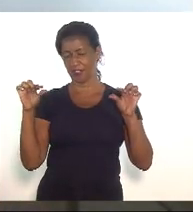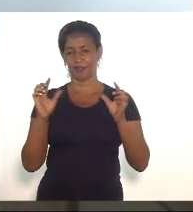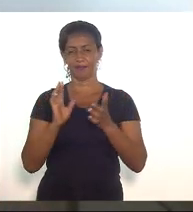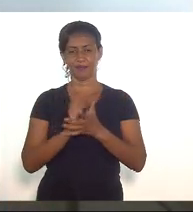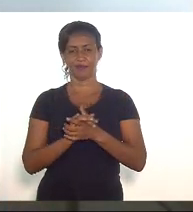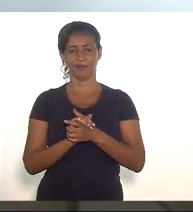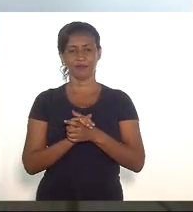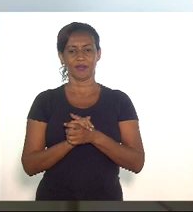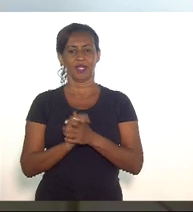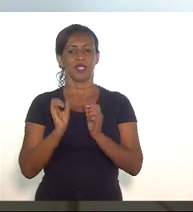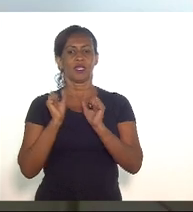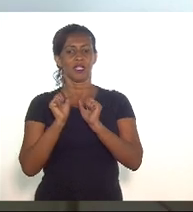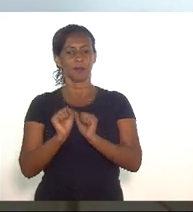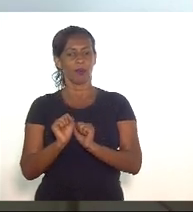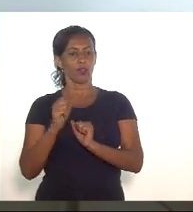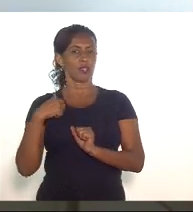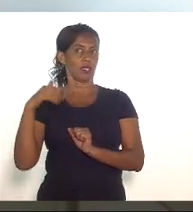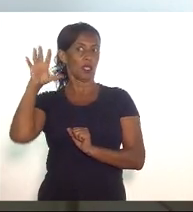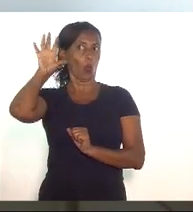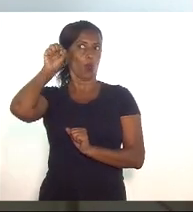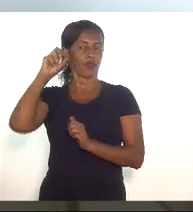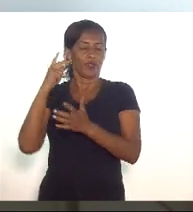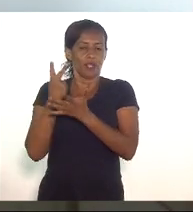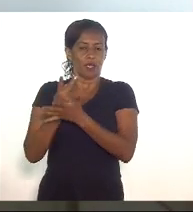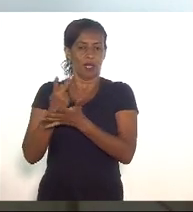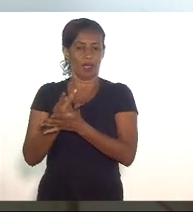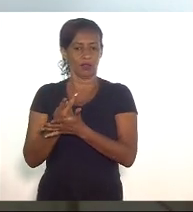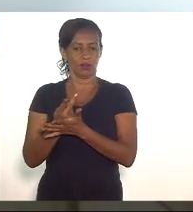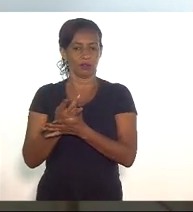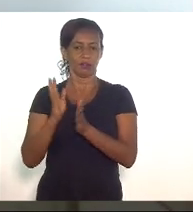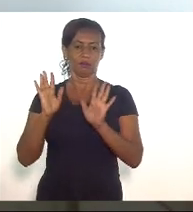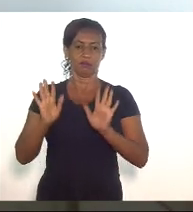que eu tenha ouvido errado, mas que eu vou